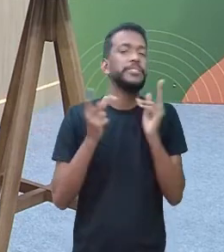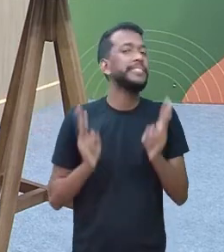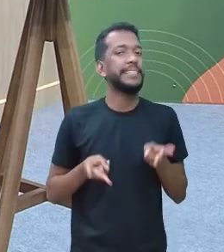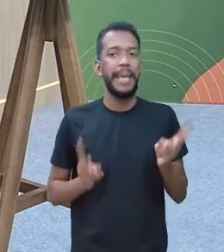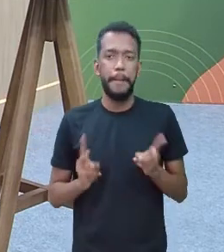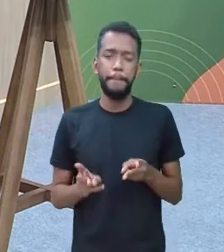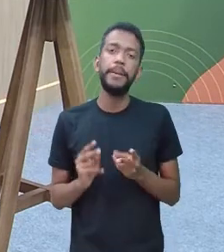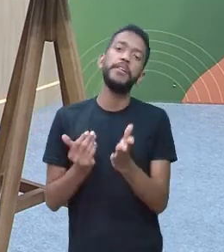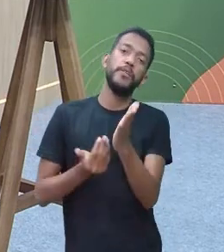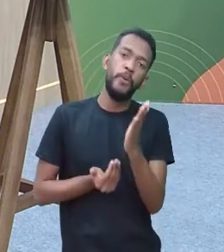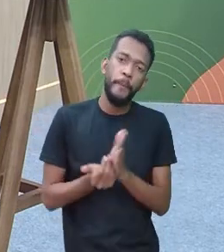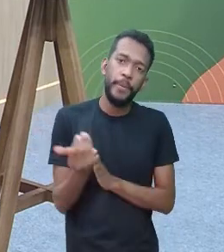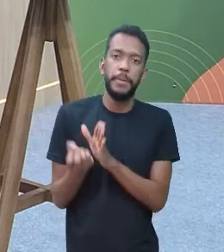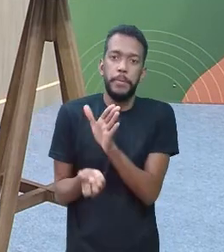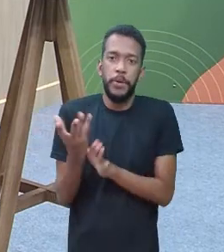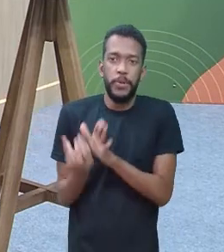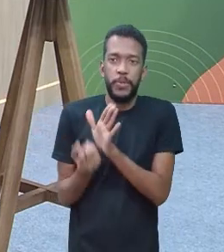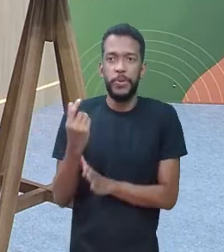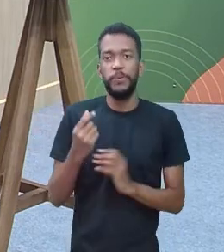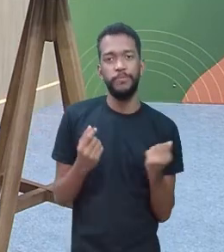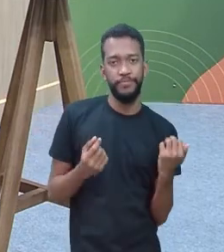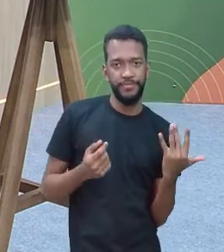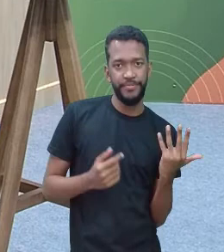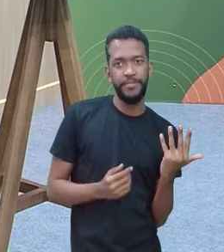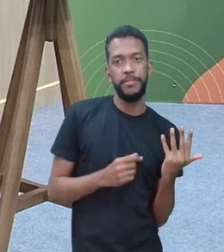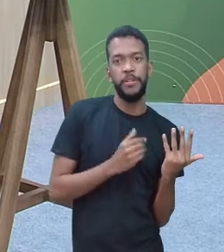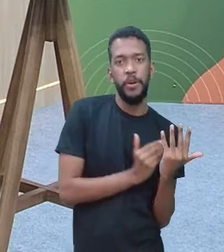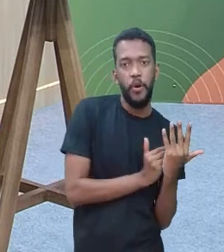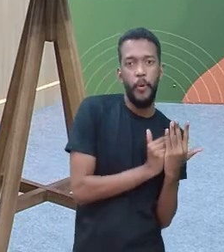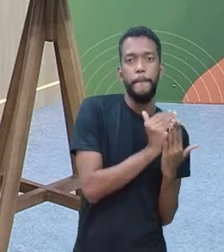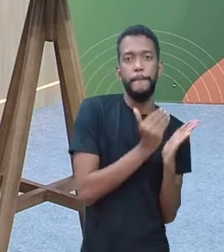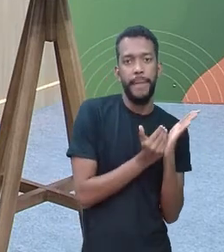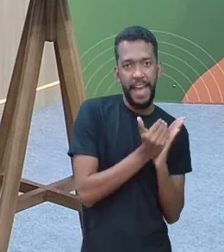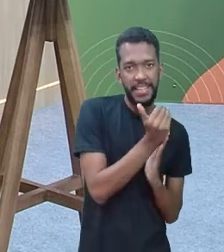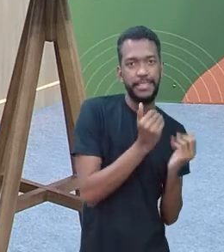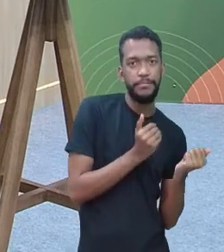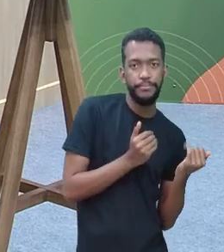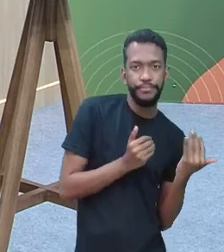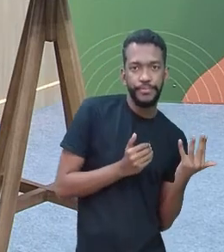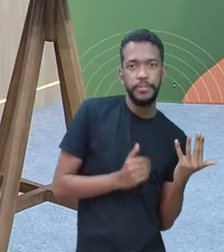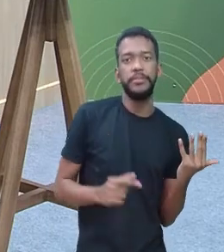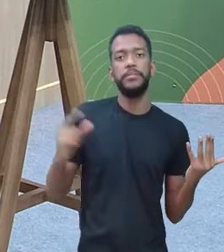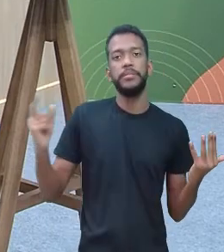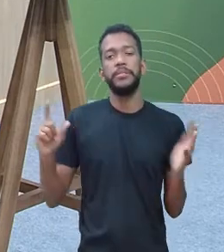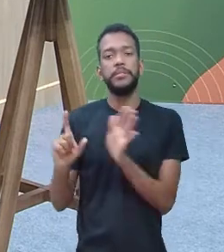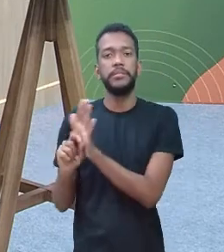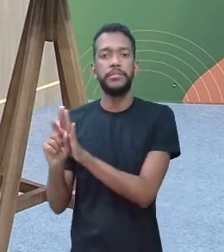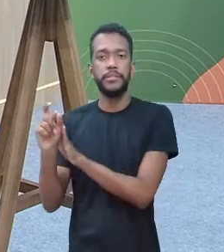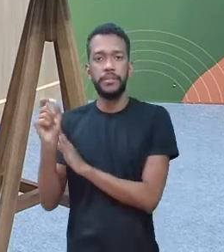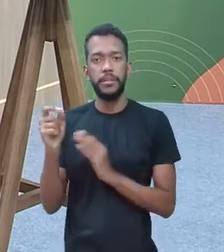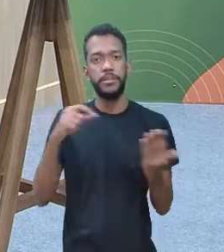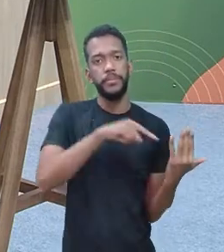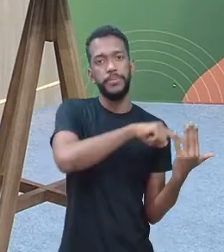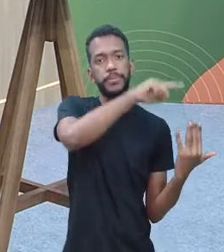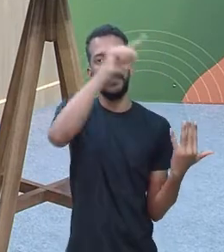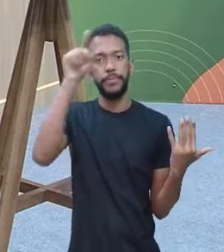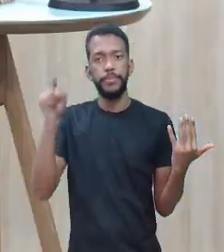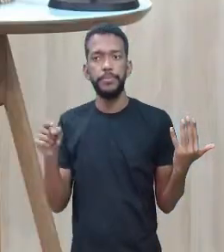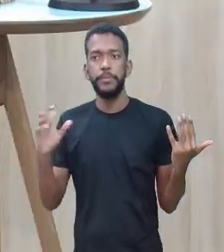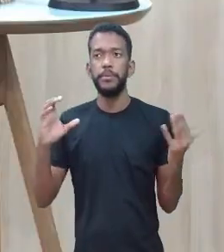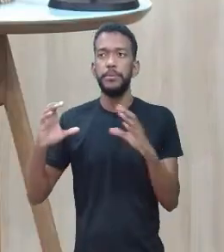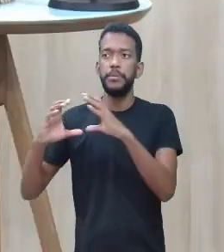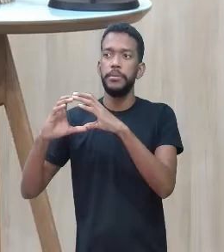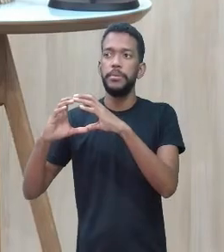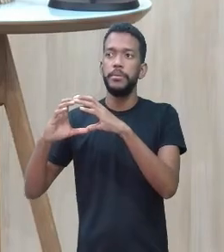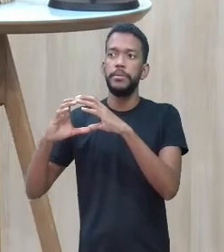todas começam com o produtor, que é o vegetal, e vão concluir aí com o produtor. A grande importância desse, vamos